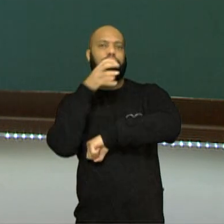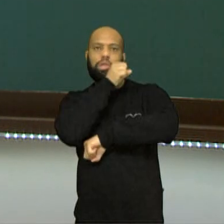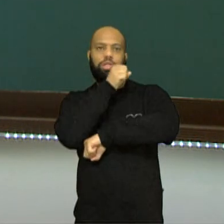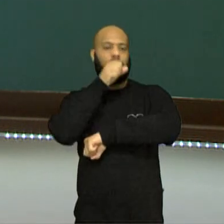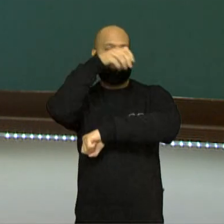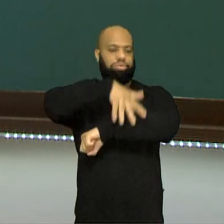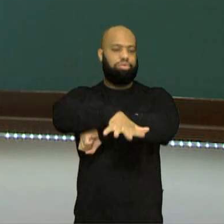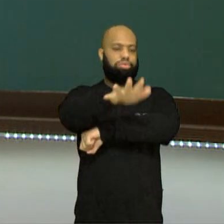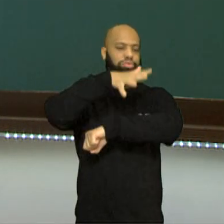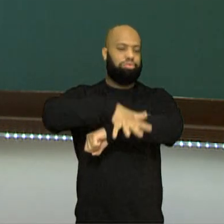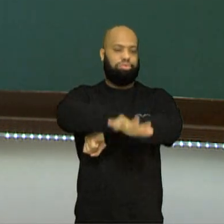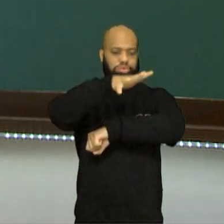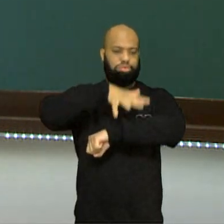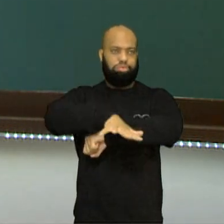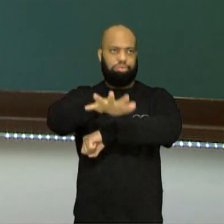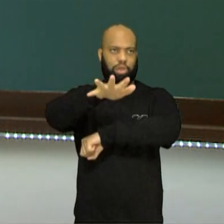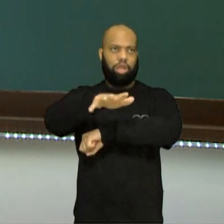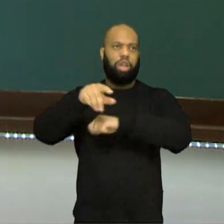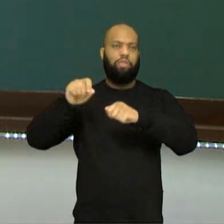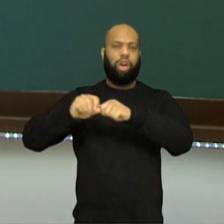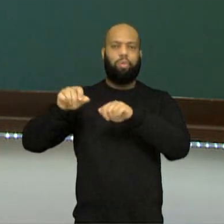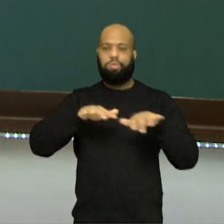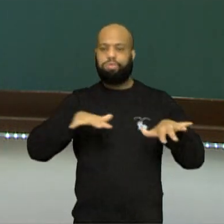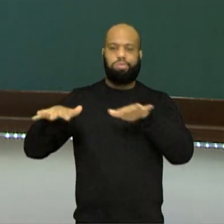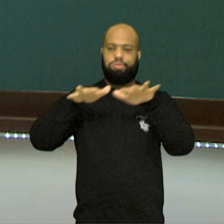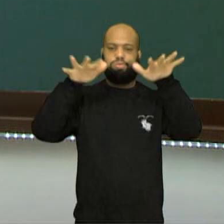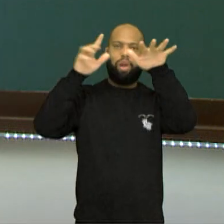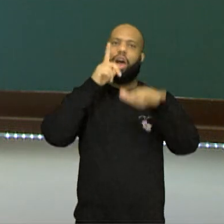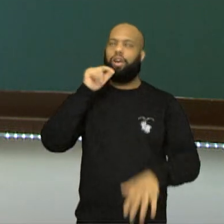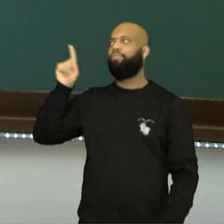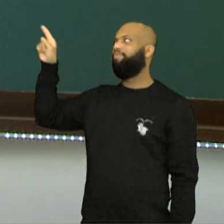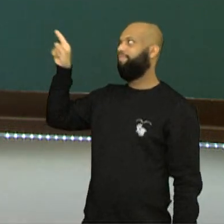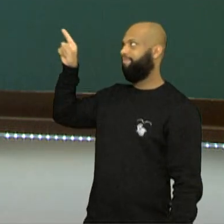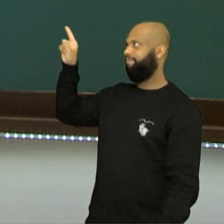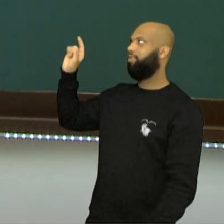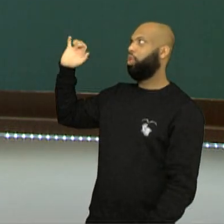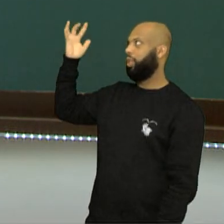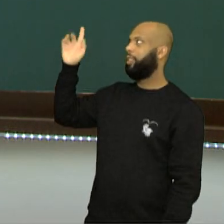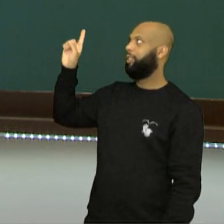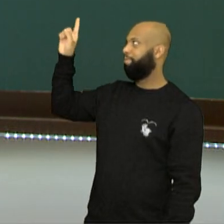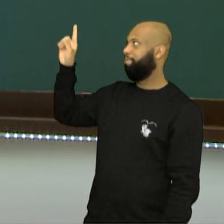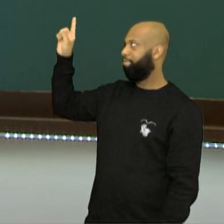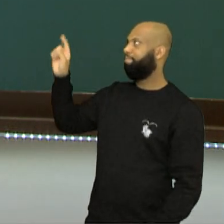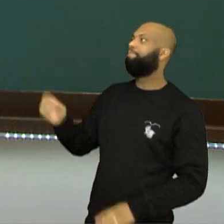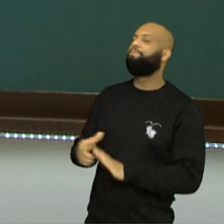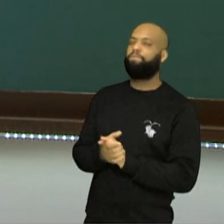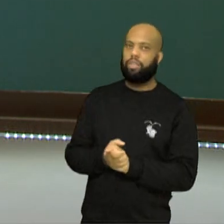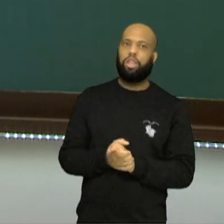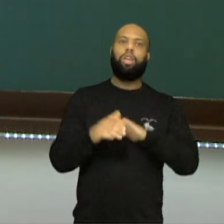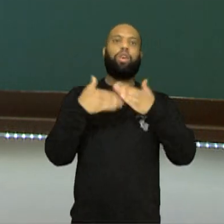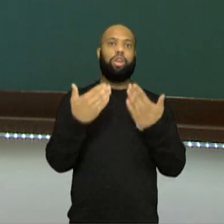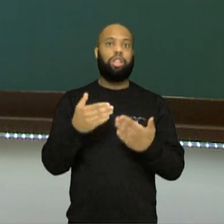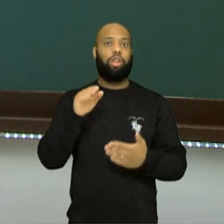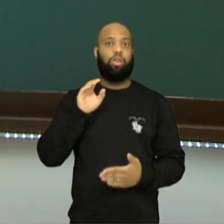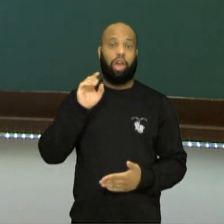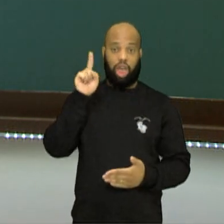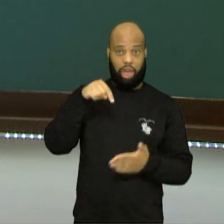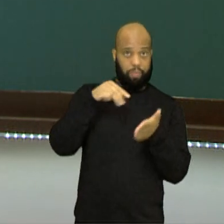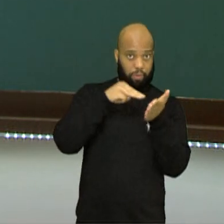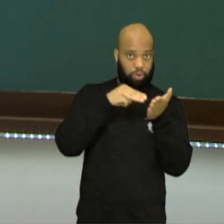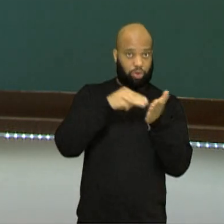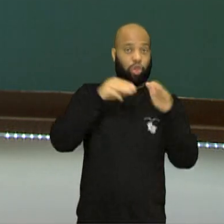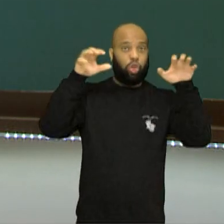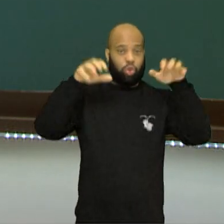quê? Nessa superfície, causando essa situação. Claro, uma das causas das